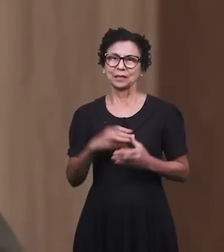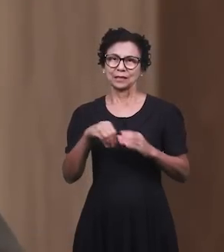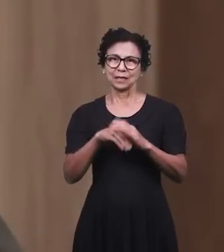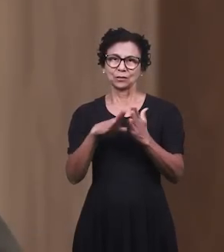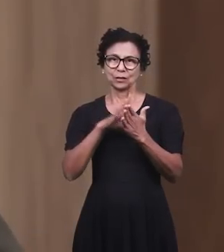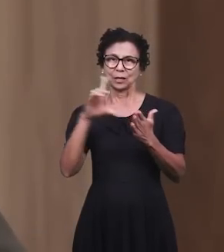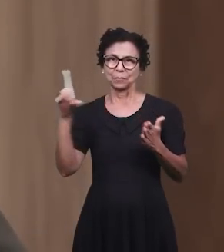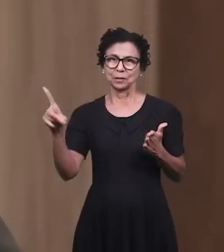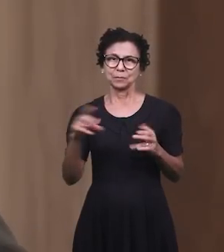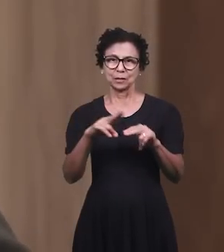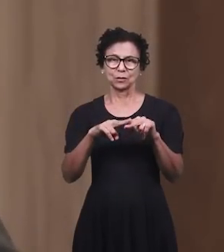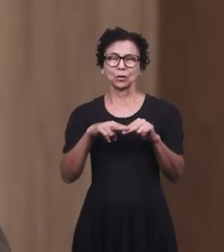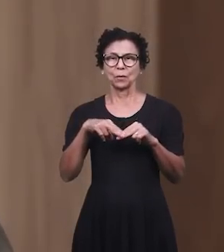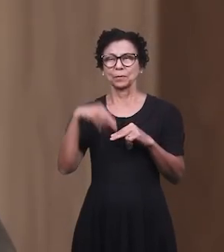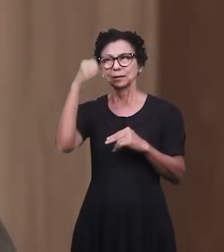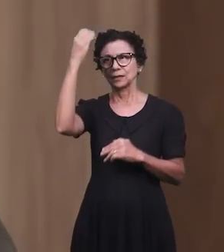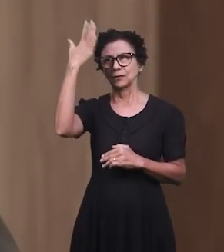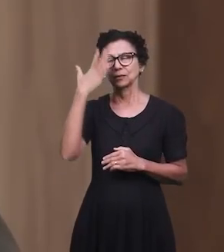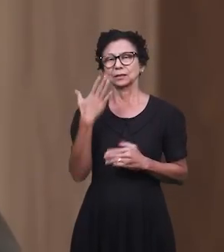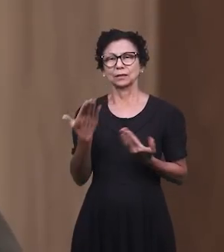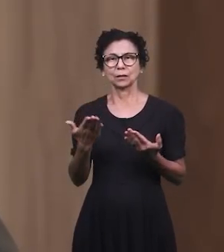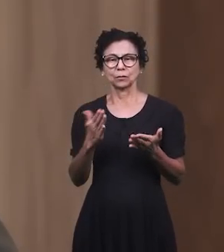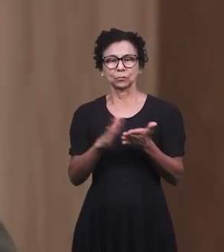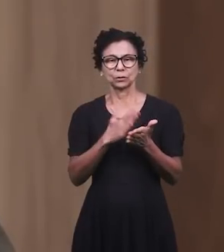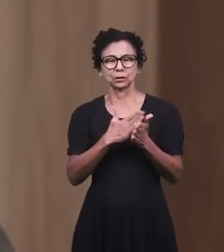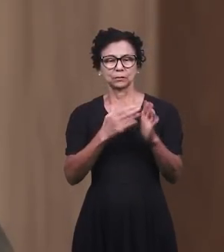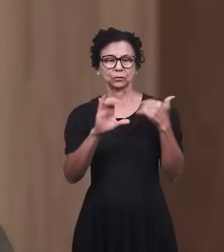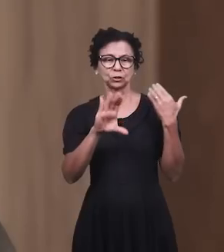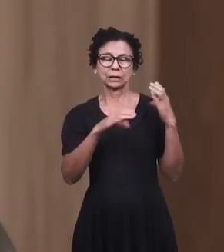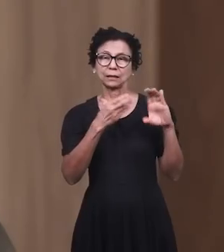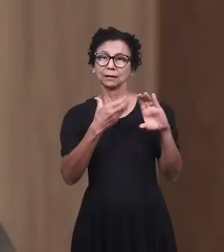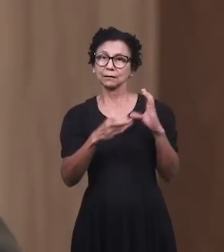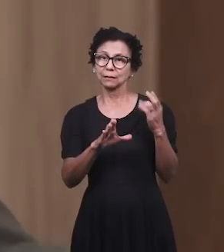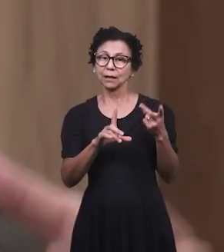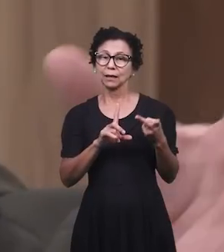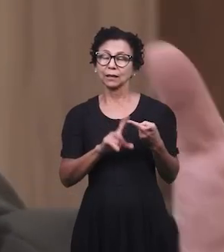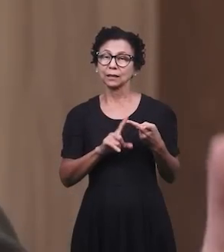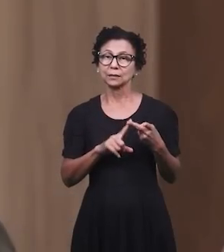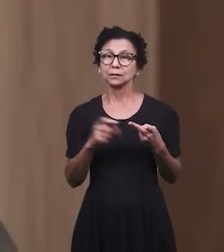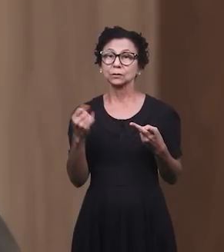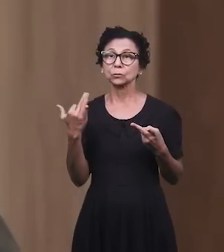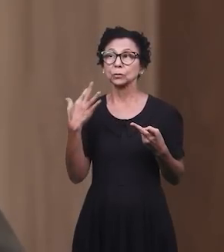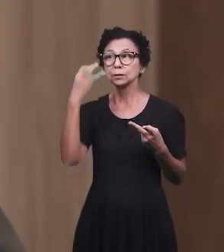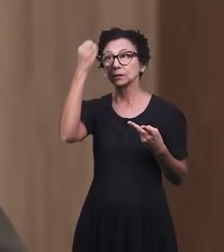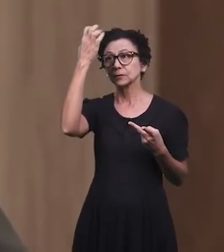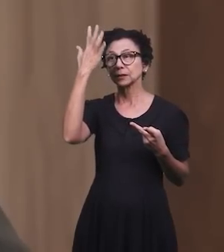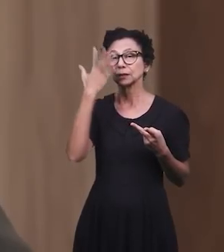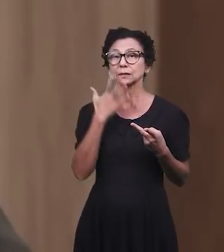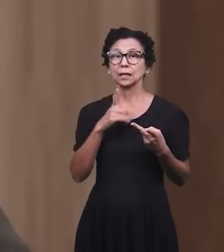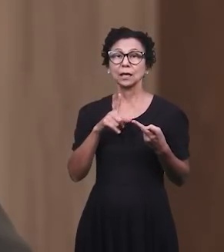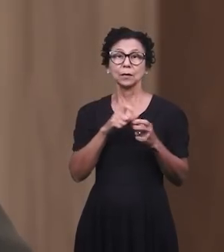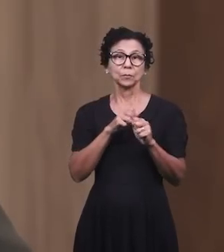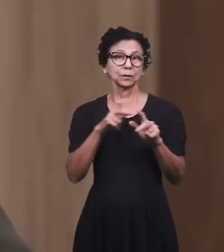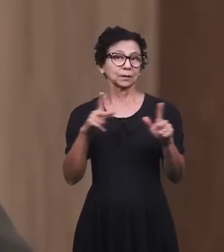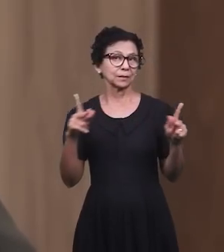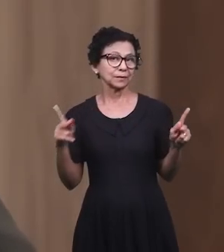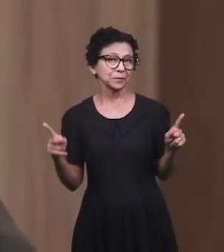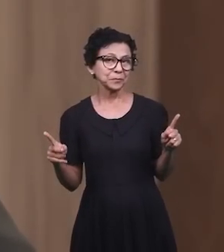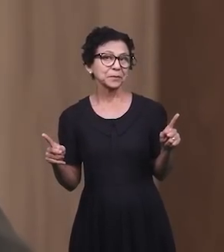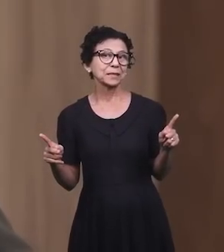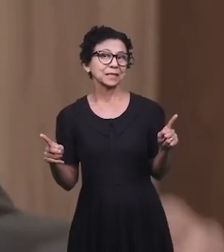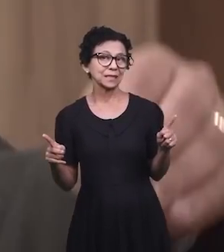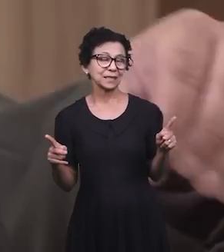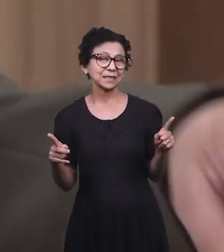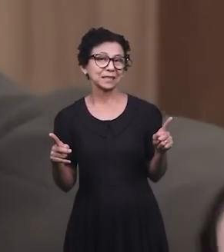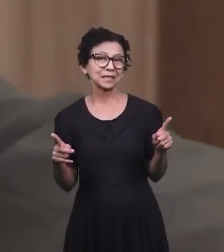pela revelação. Exatamente. Aí você tem o livro de Cantares, que nós tivemos um estudo grande. Quantas revelações o Senhor deu? Nós temos o livro de Apocalipse, que